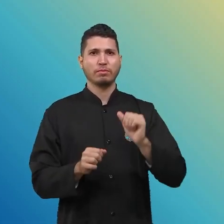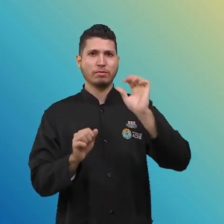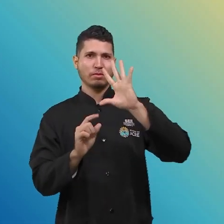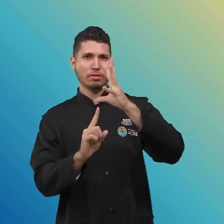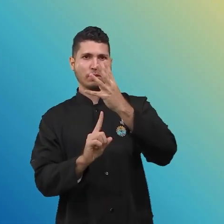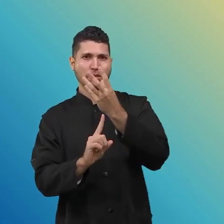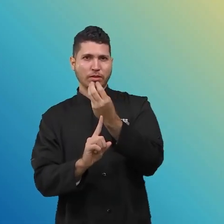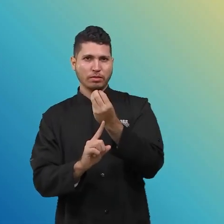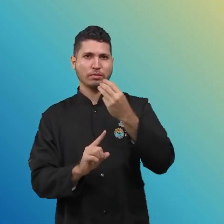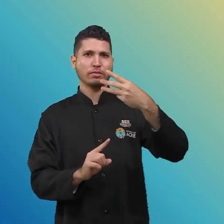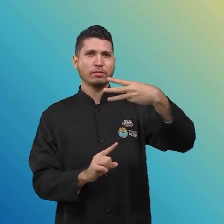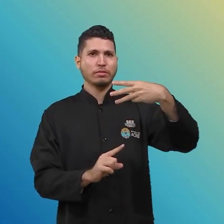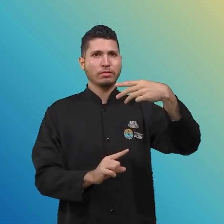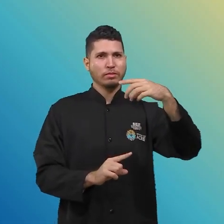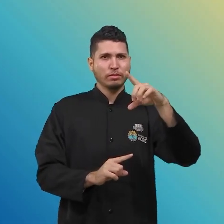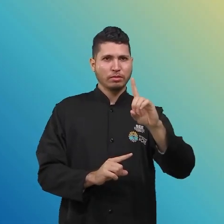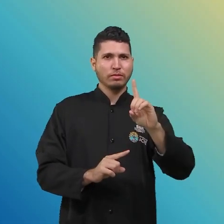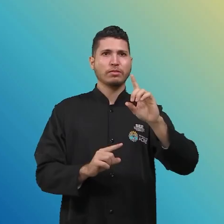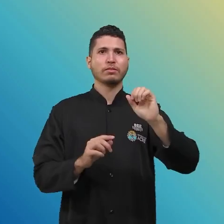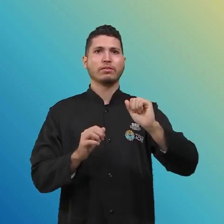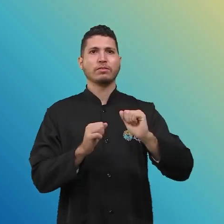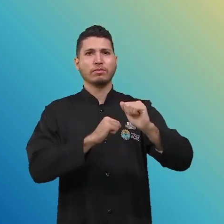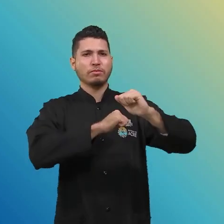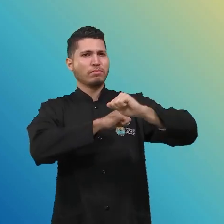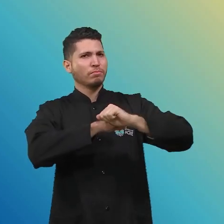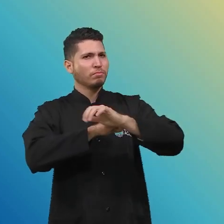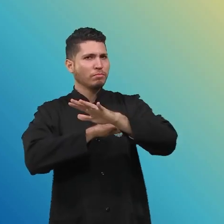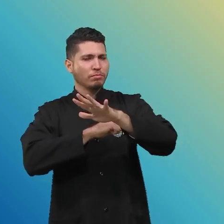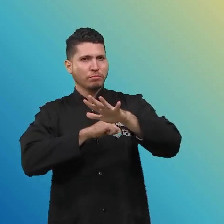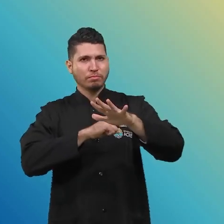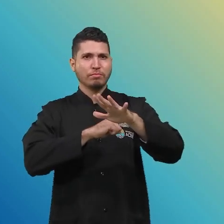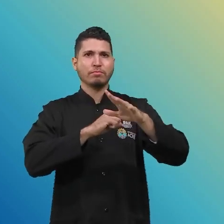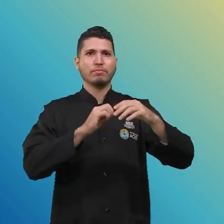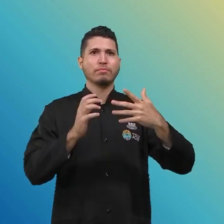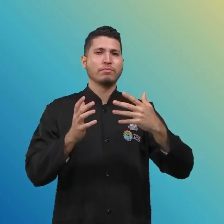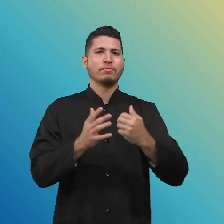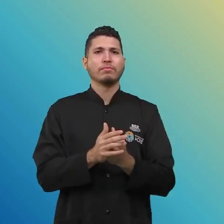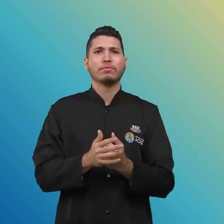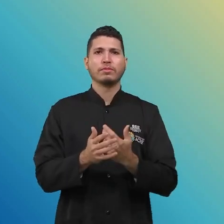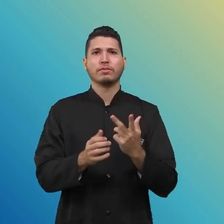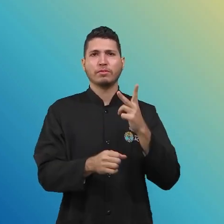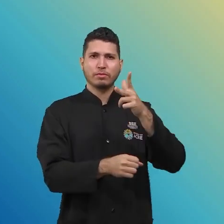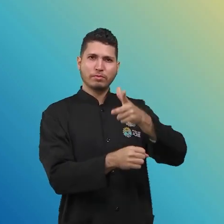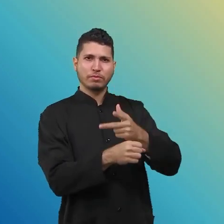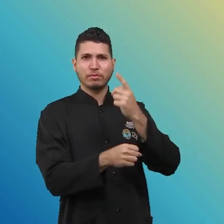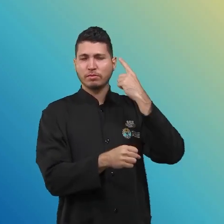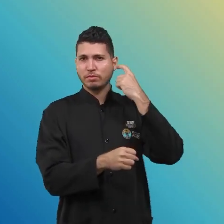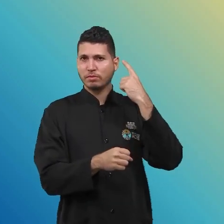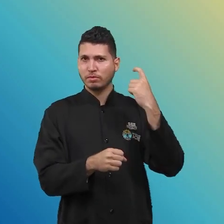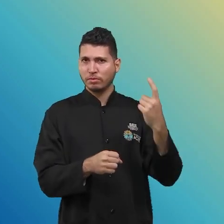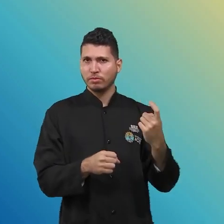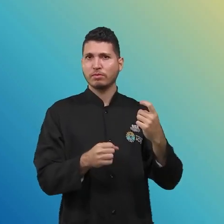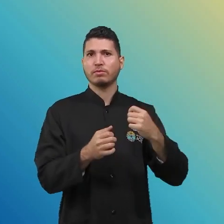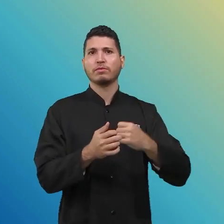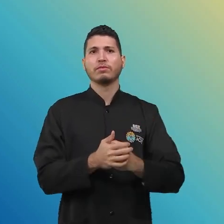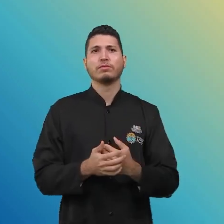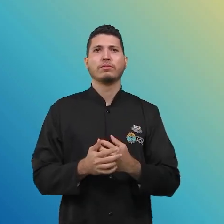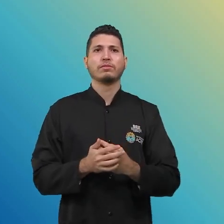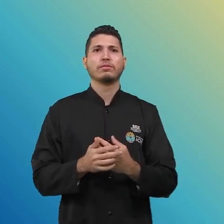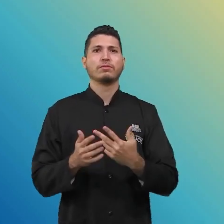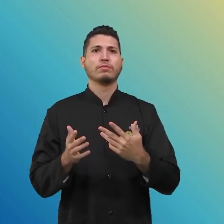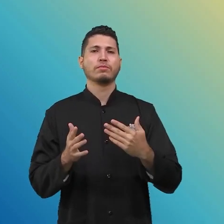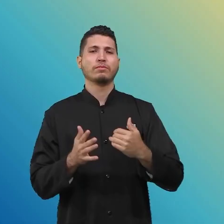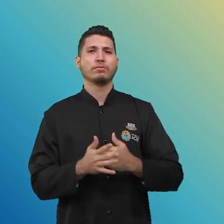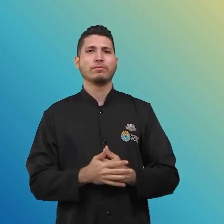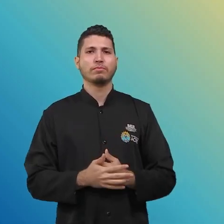Louvre, multimídia, existe vídeos, áudios, os tours virtuais, o percurso não linear,